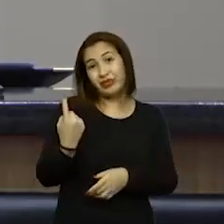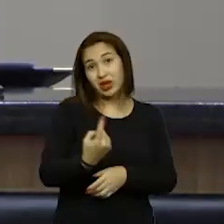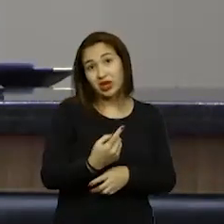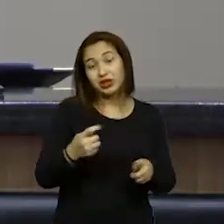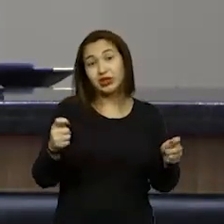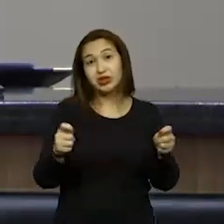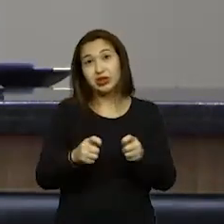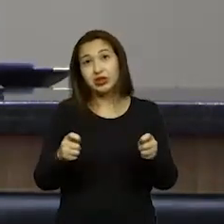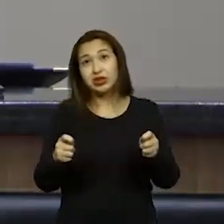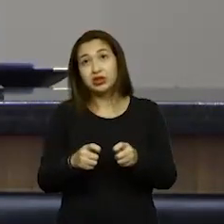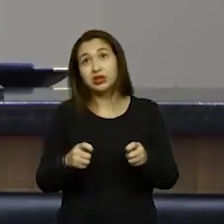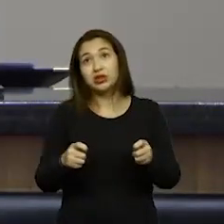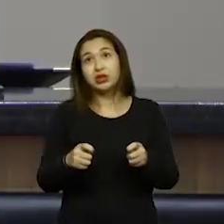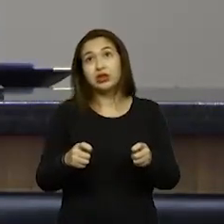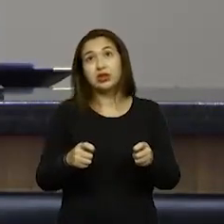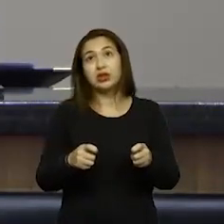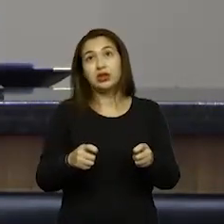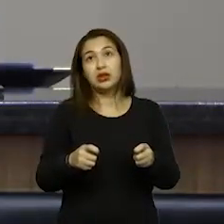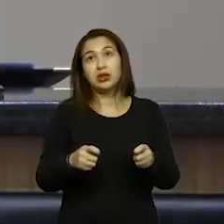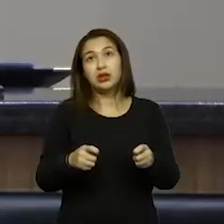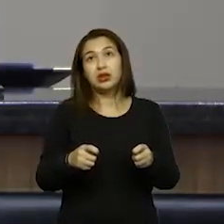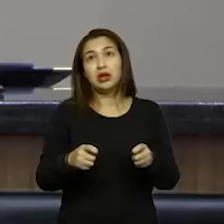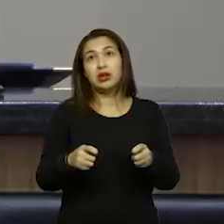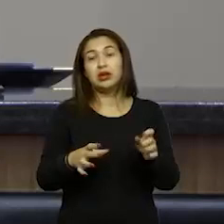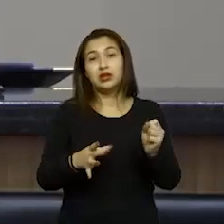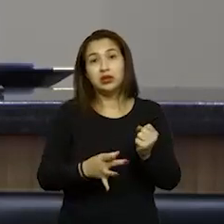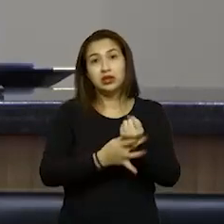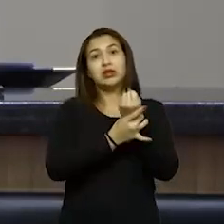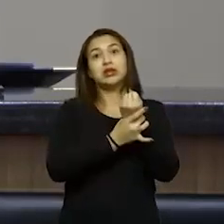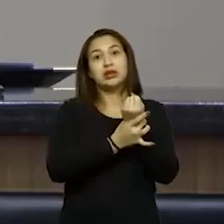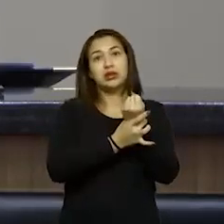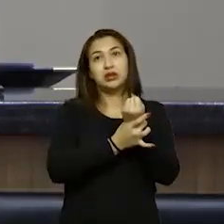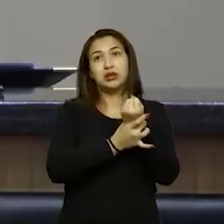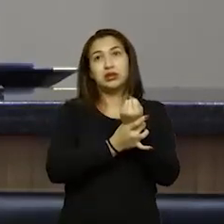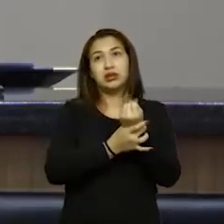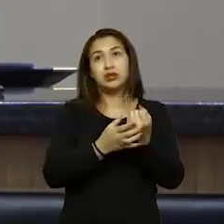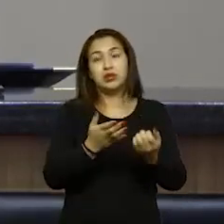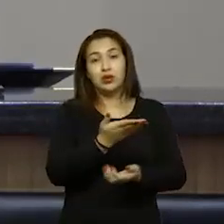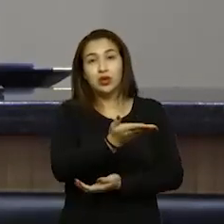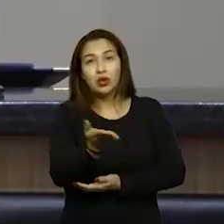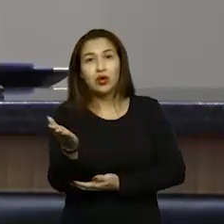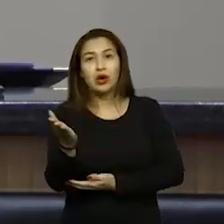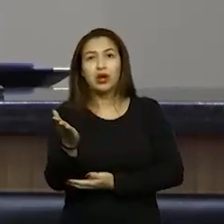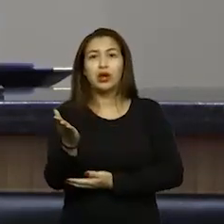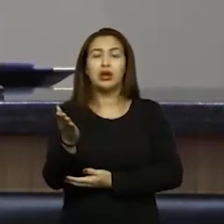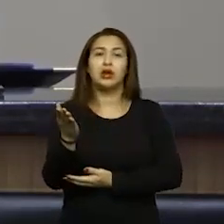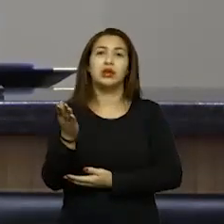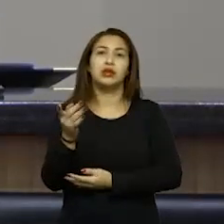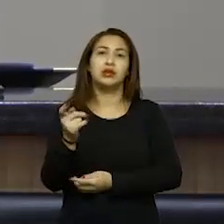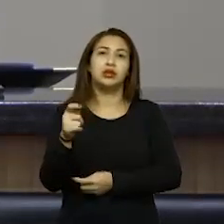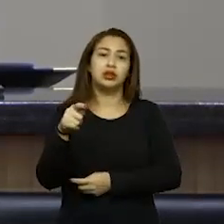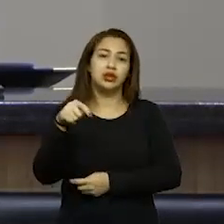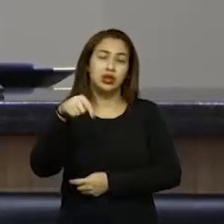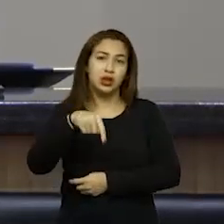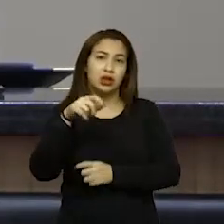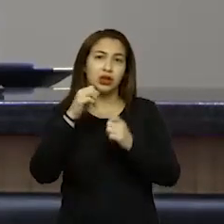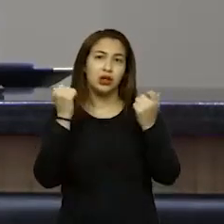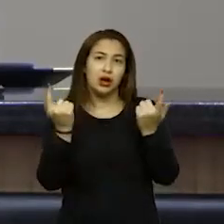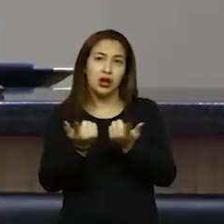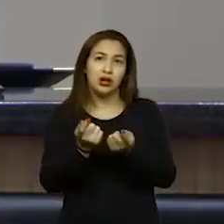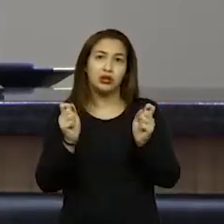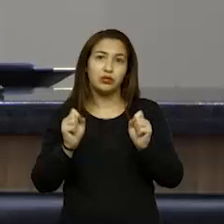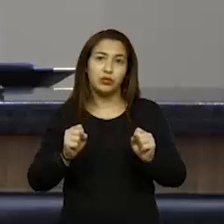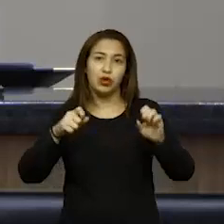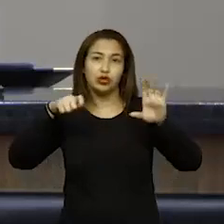para a gente ter uma imagem mais segura daquilo que os nossos cinegrafistas daqui podem filmar.